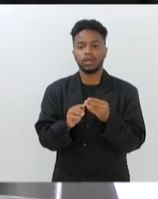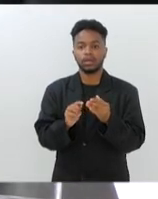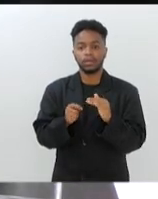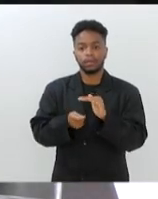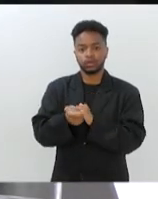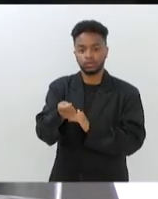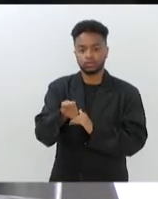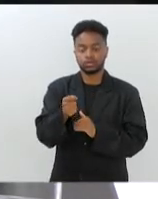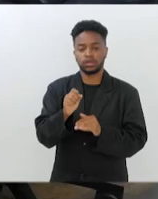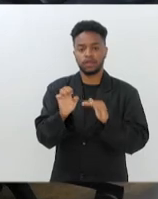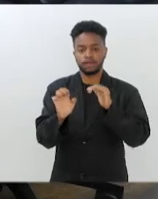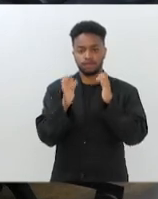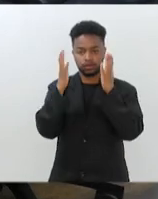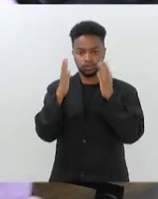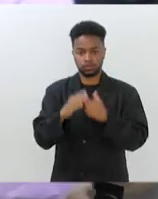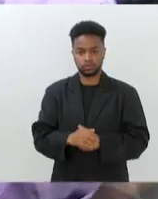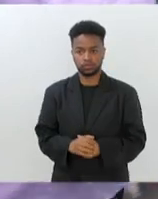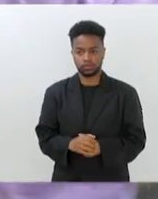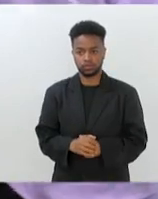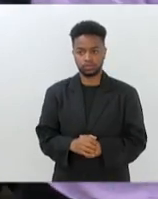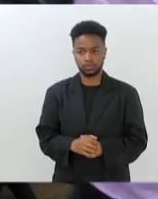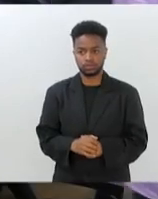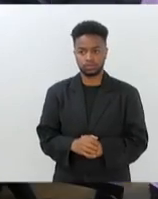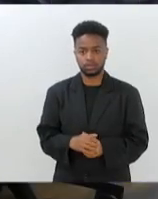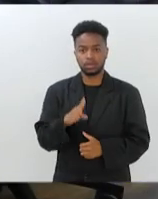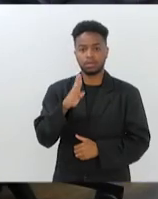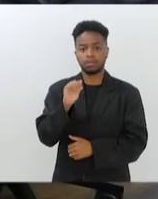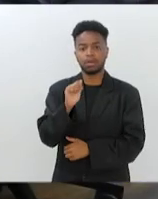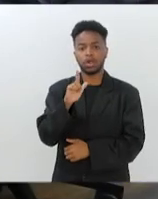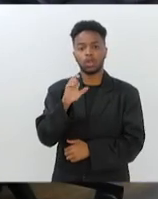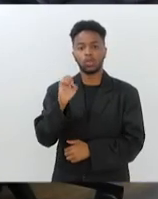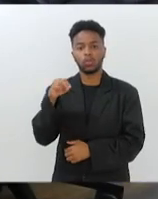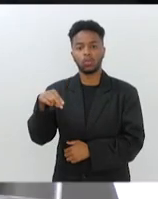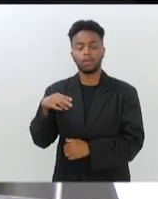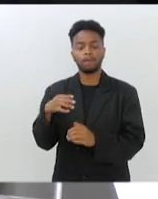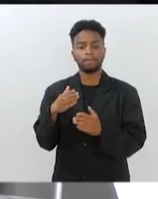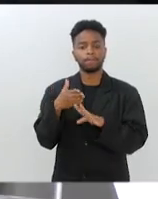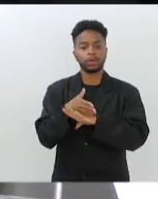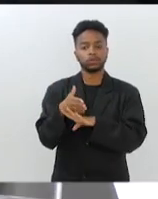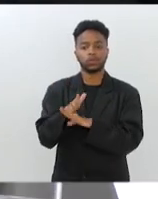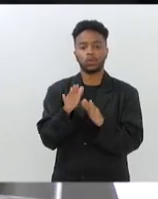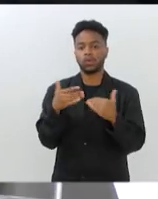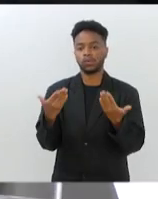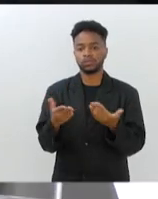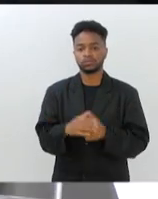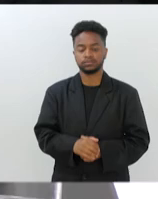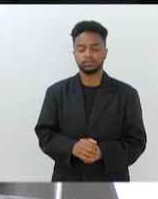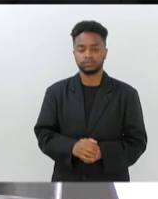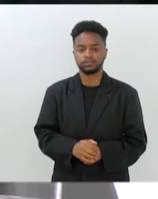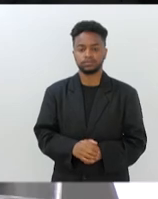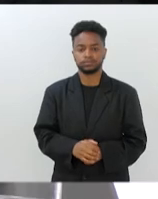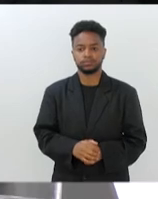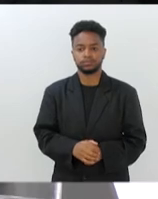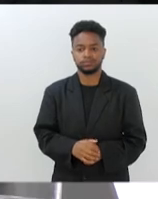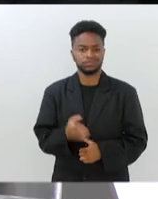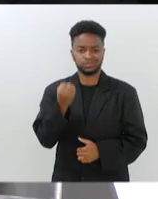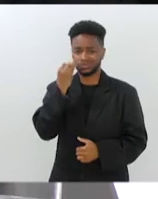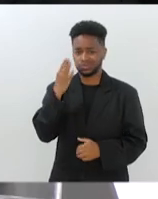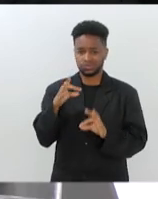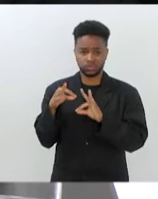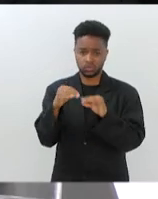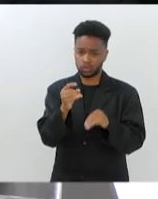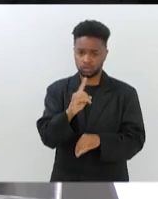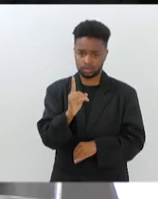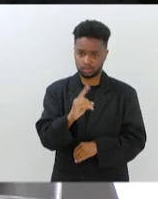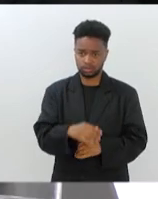evento sim pro sor balum participou de Quais etapas ele participou Eu não me lembro de todas